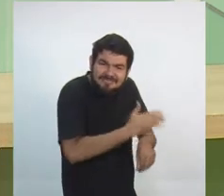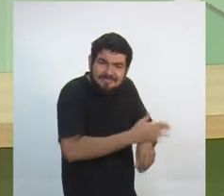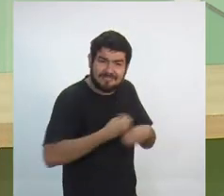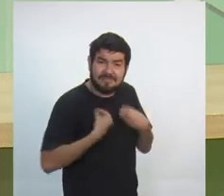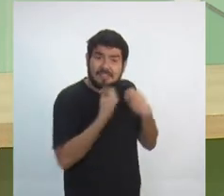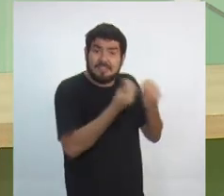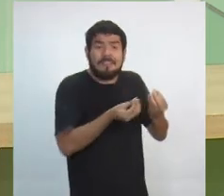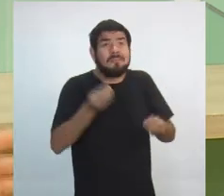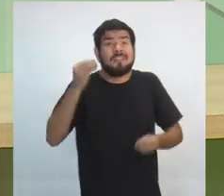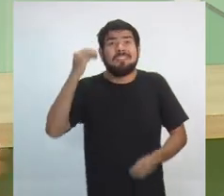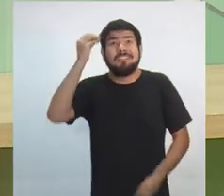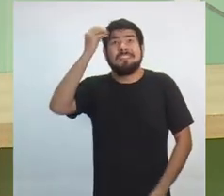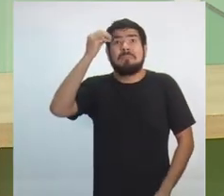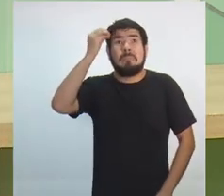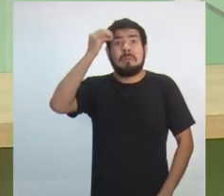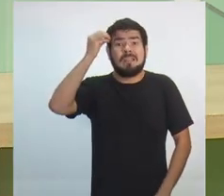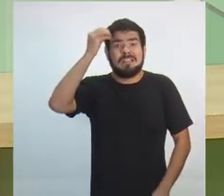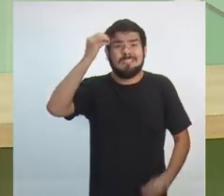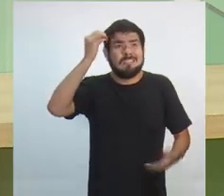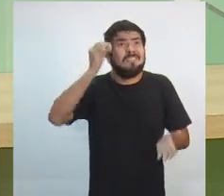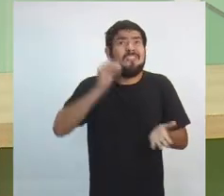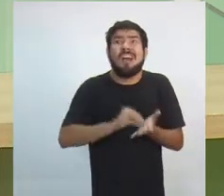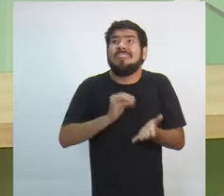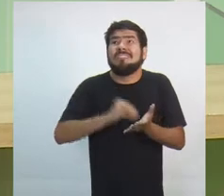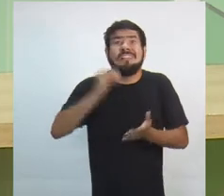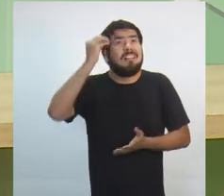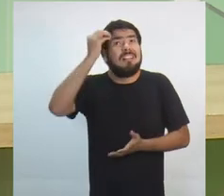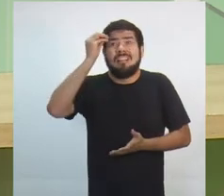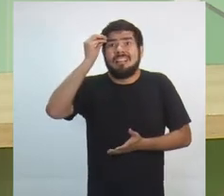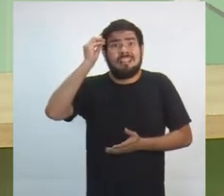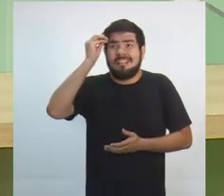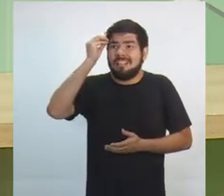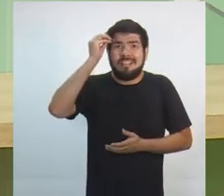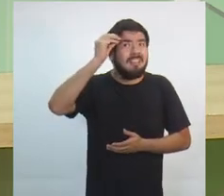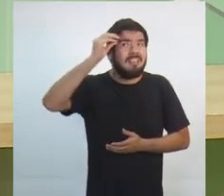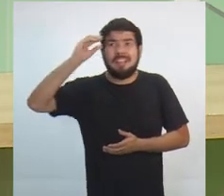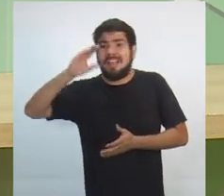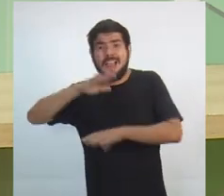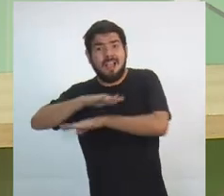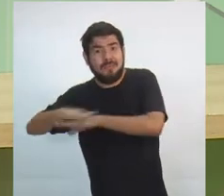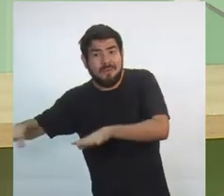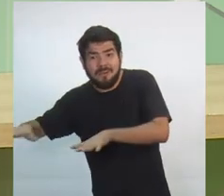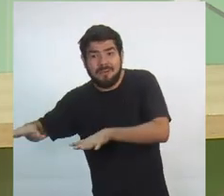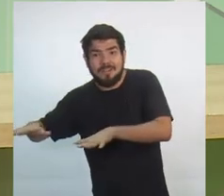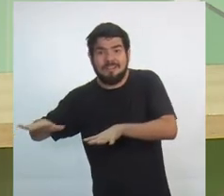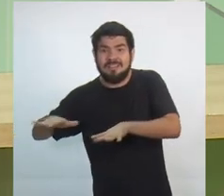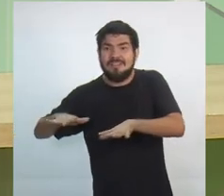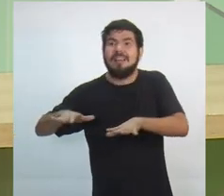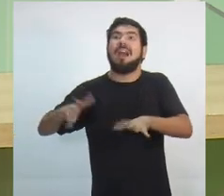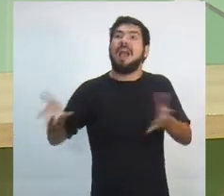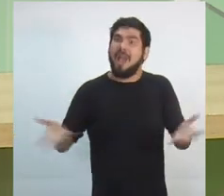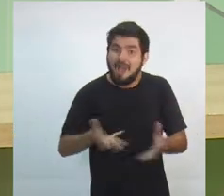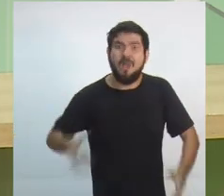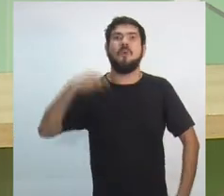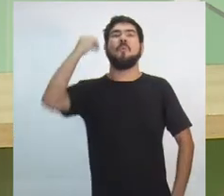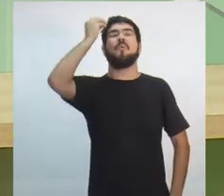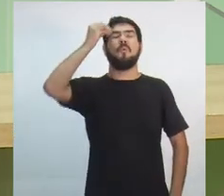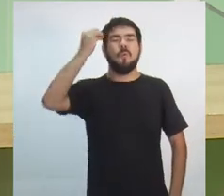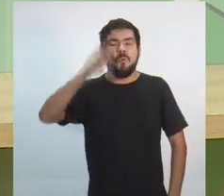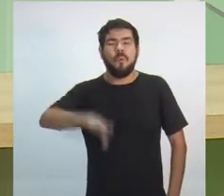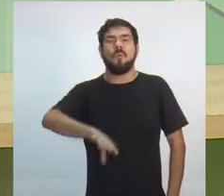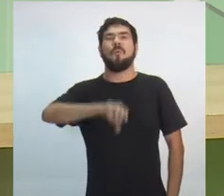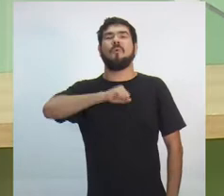sua inexperiência hoje, ela possa ser passageira, e através da experiência, da qualificação, de uma mão de obra qualificada,